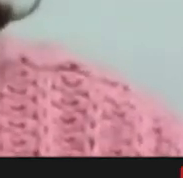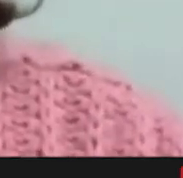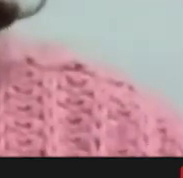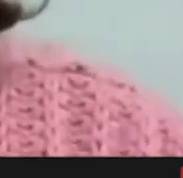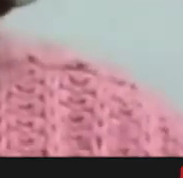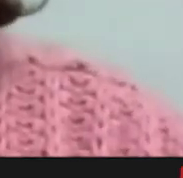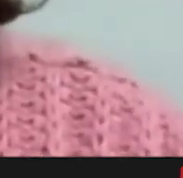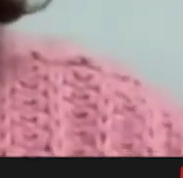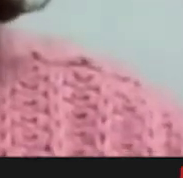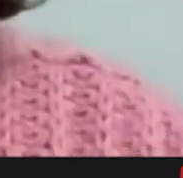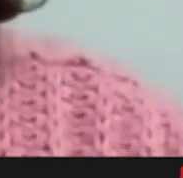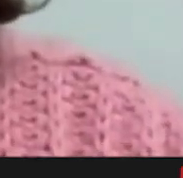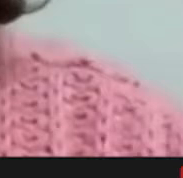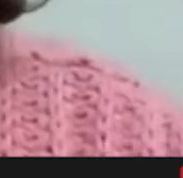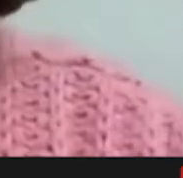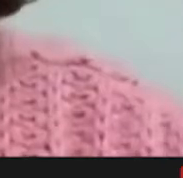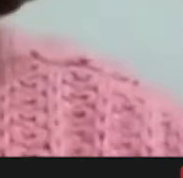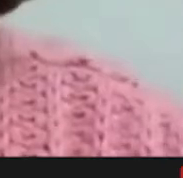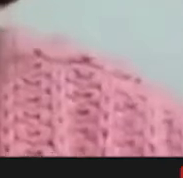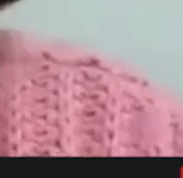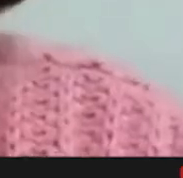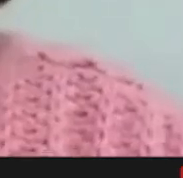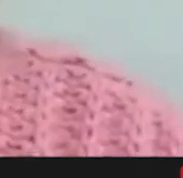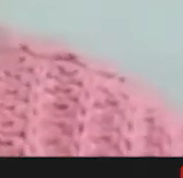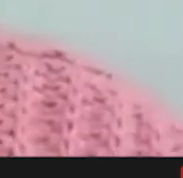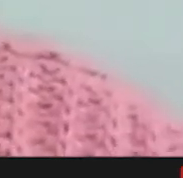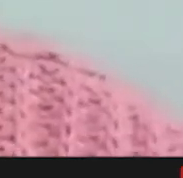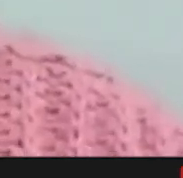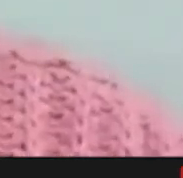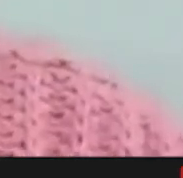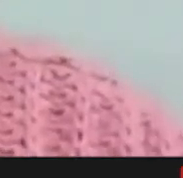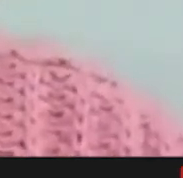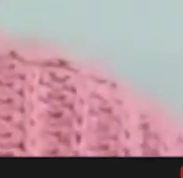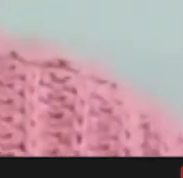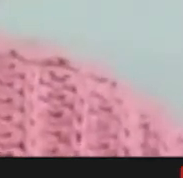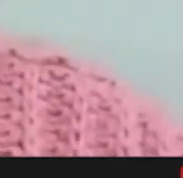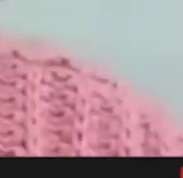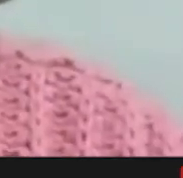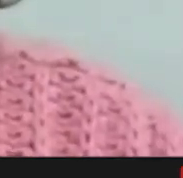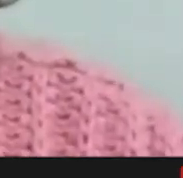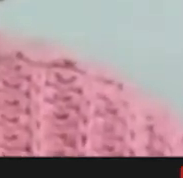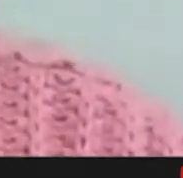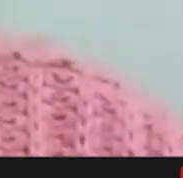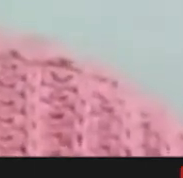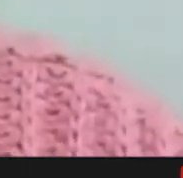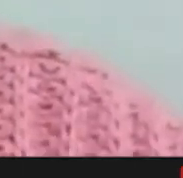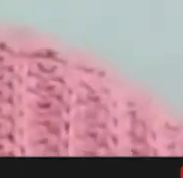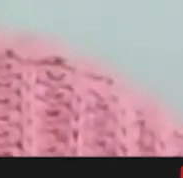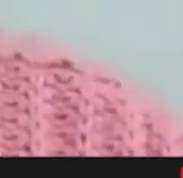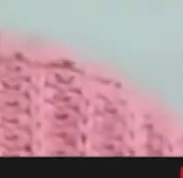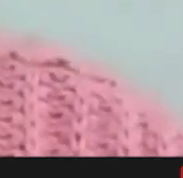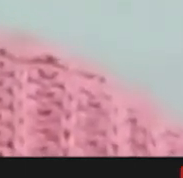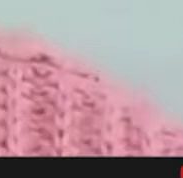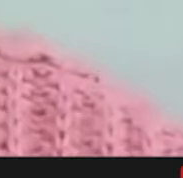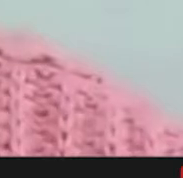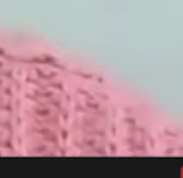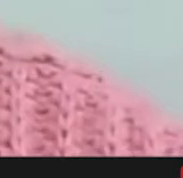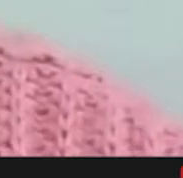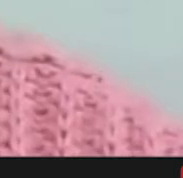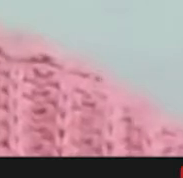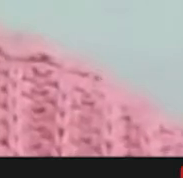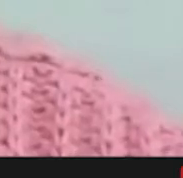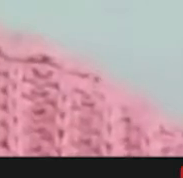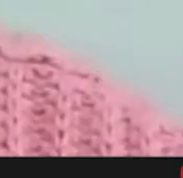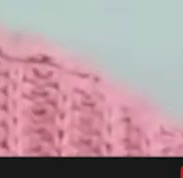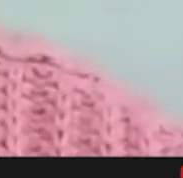números gigantescos, alarmantes de pessoas infectadas. Aliás, esse número a gente não sabe